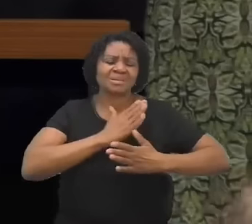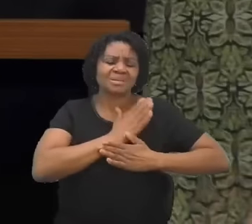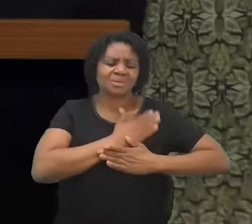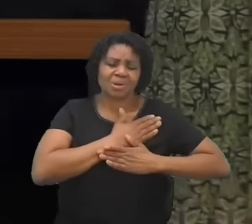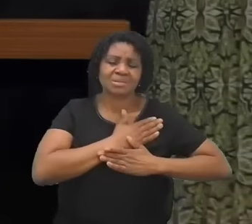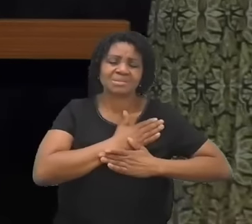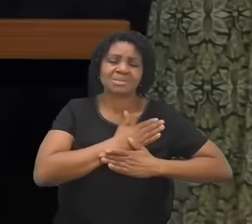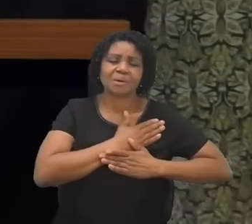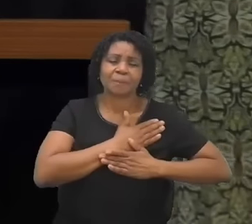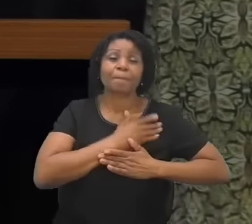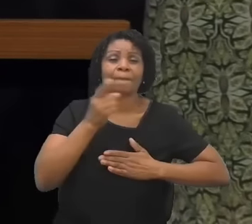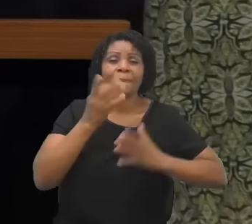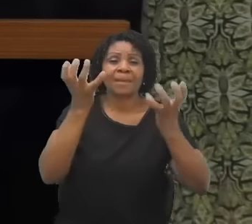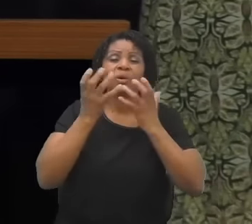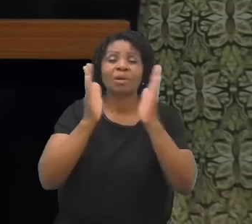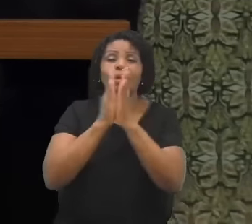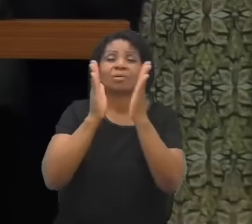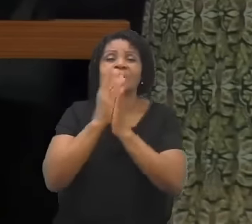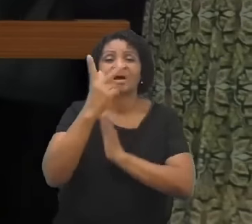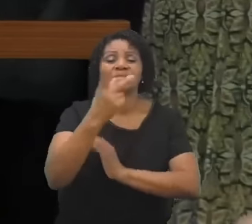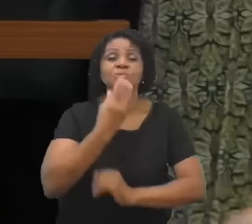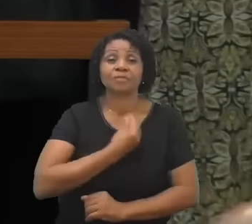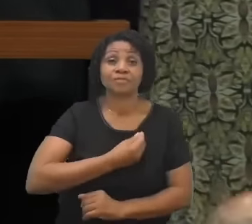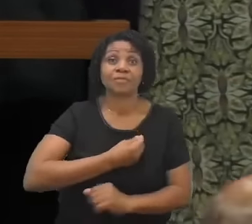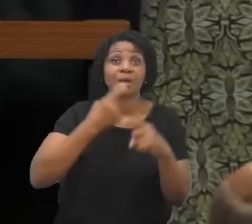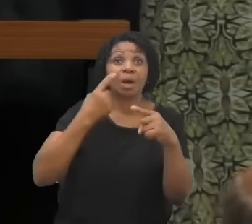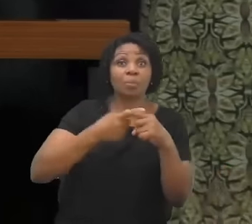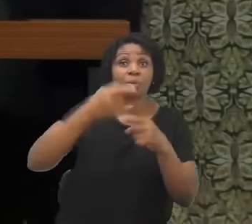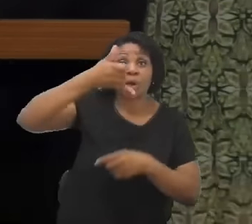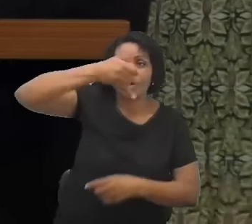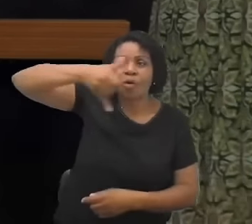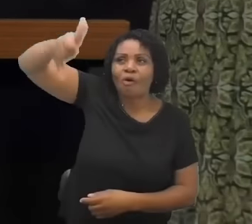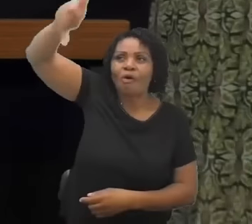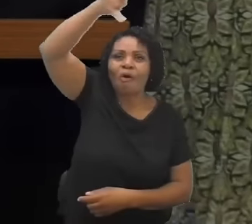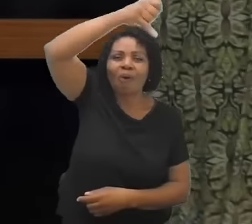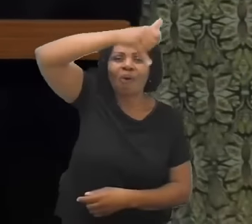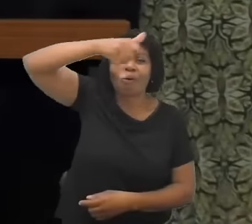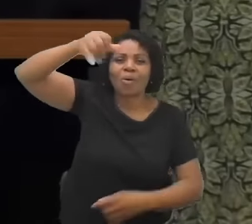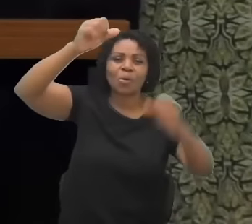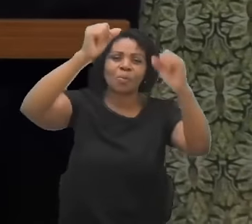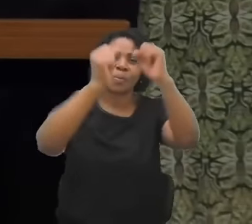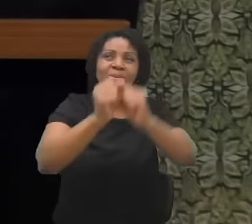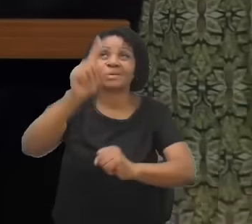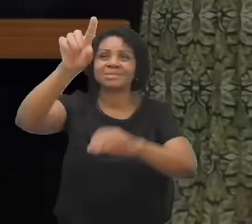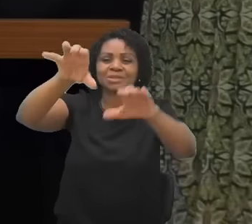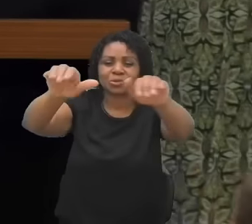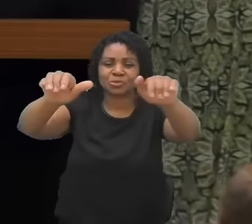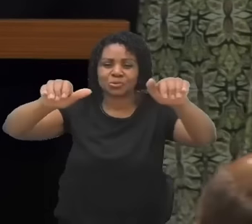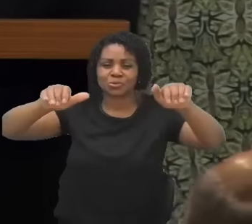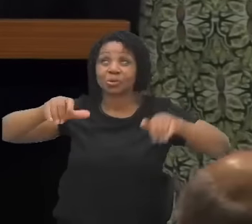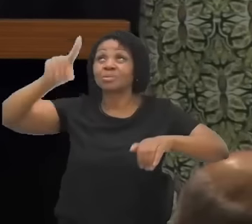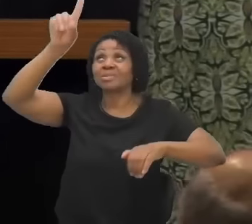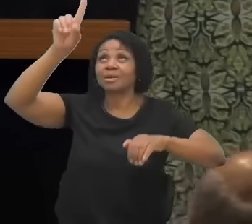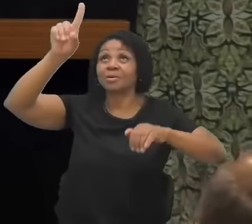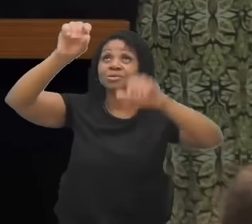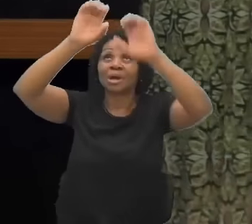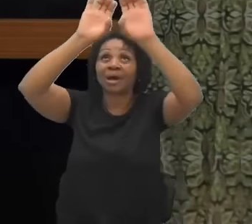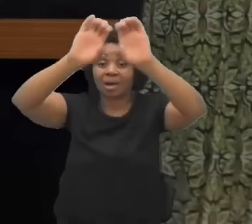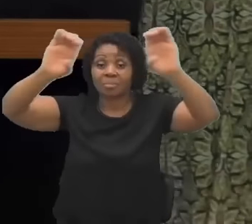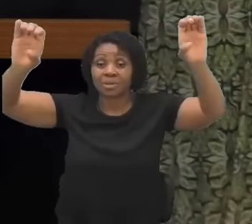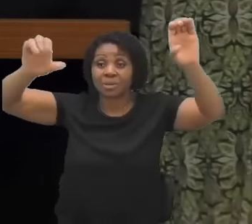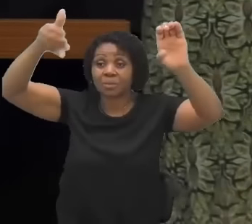coração. E eu quero orar neste momento, porque tem um óleo fresco saindo do trono de Deus, sendo